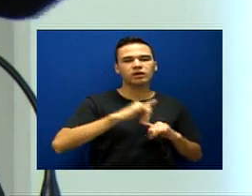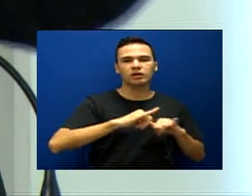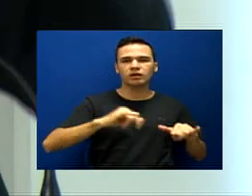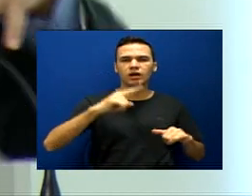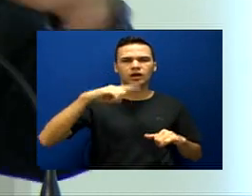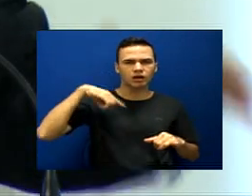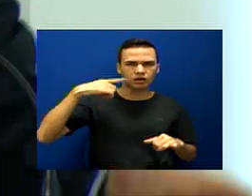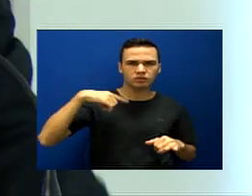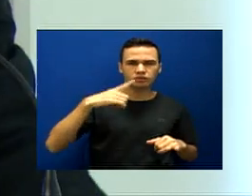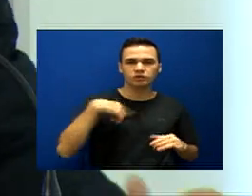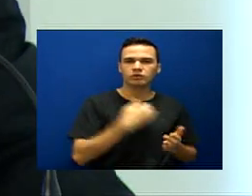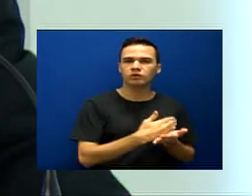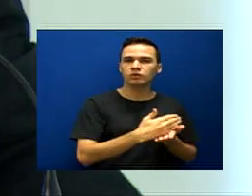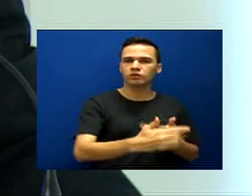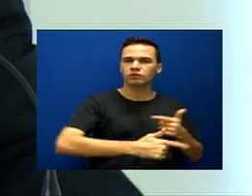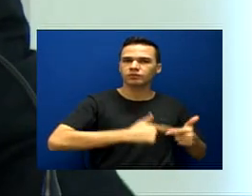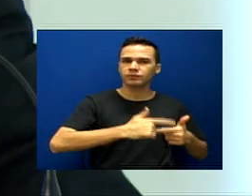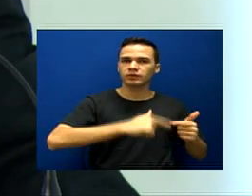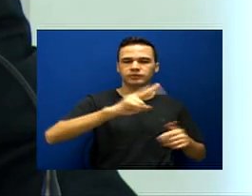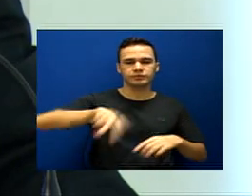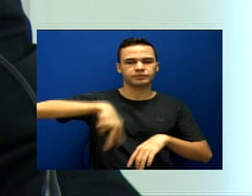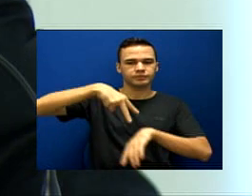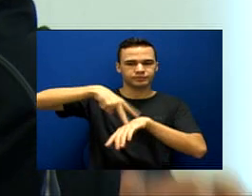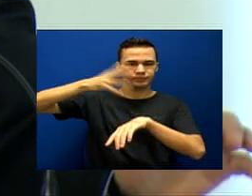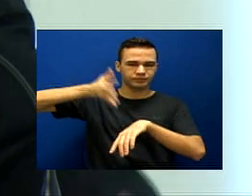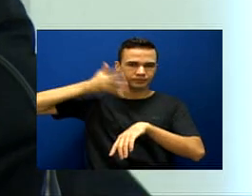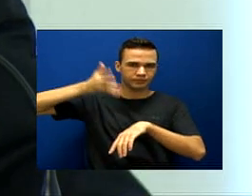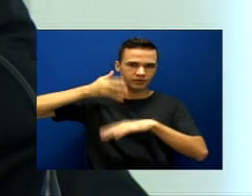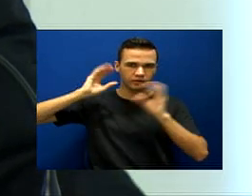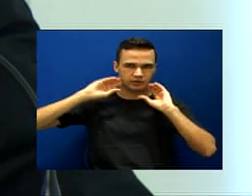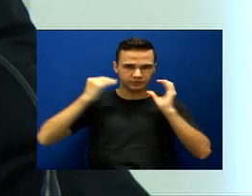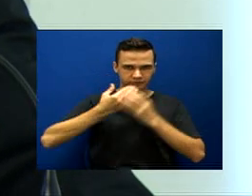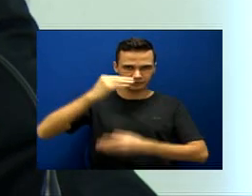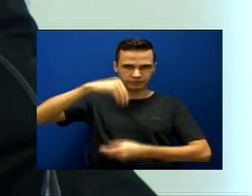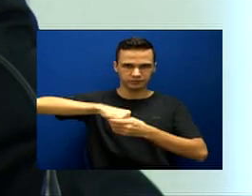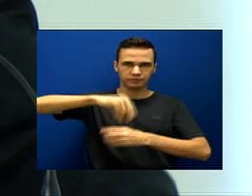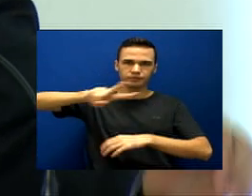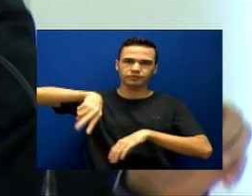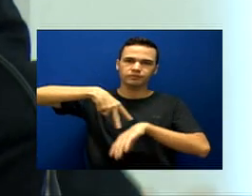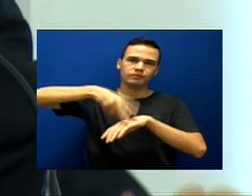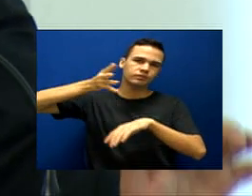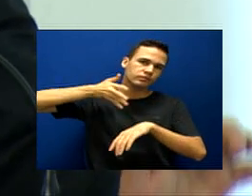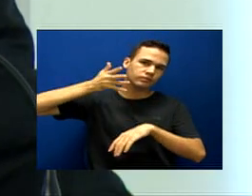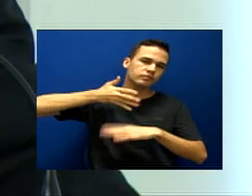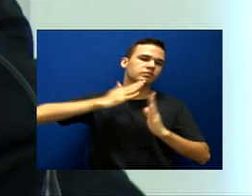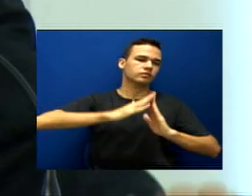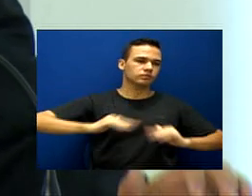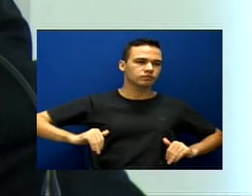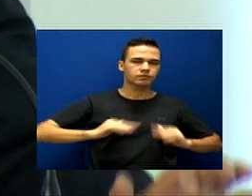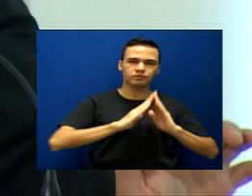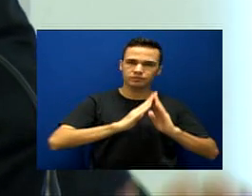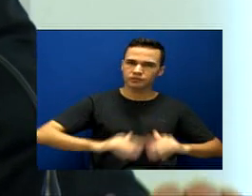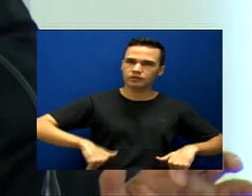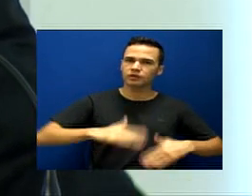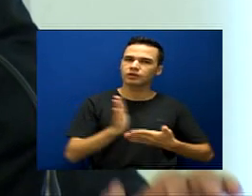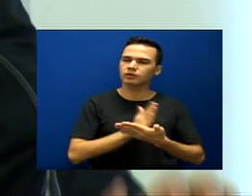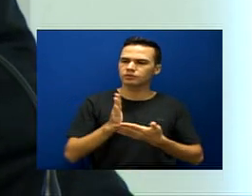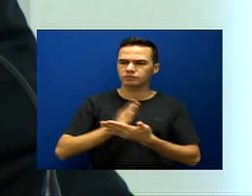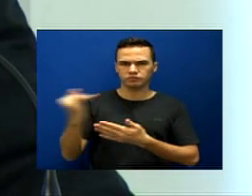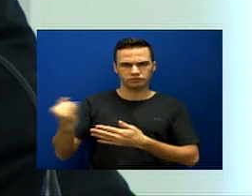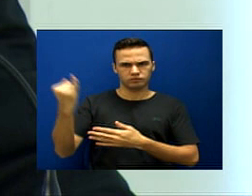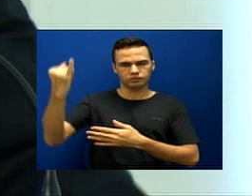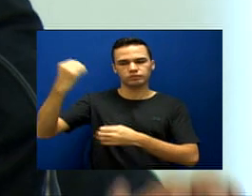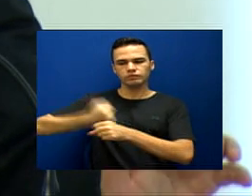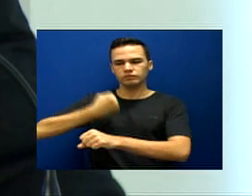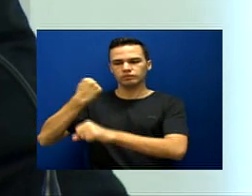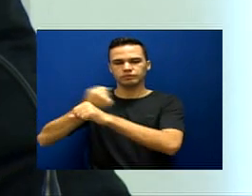contar comigo, porque eu sempre subi nessa tribuna aqui, sempre estive nessa tribuna aqui, cobrando muito algumas obras importantes do governo